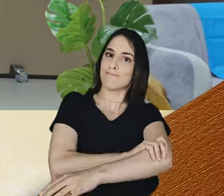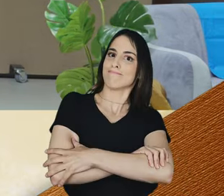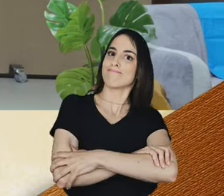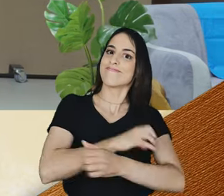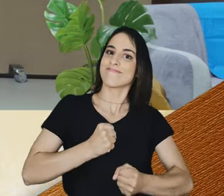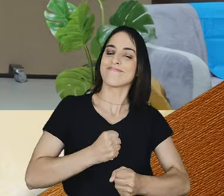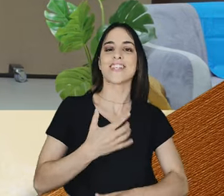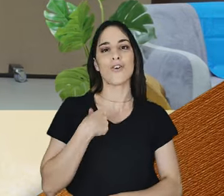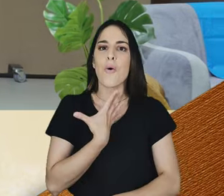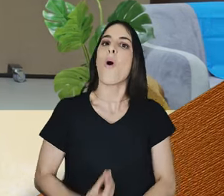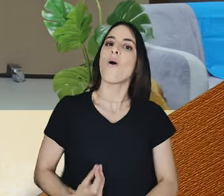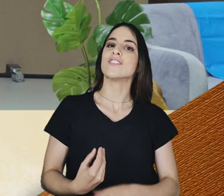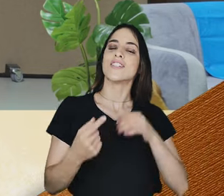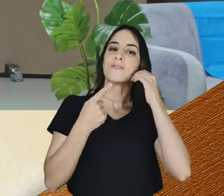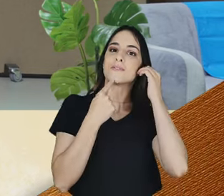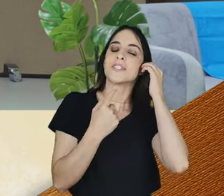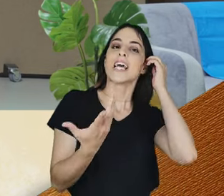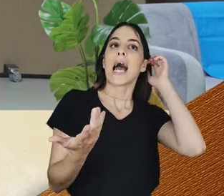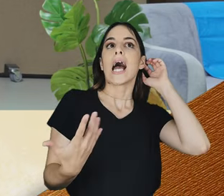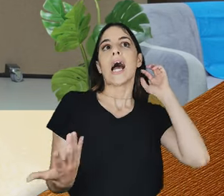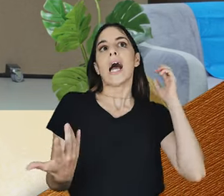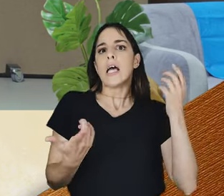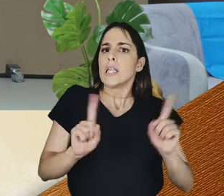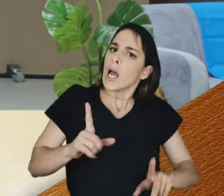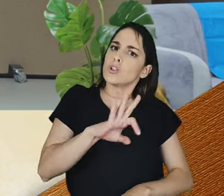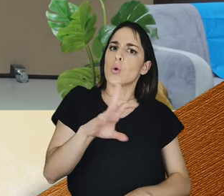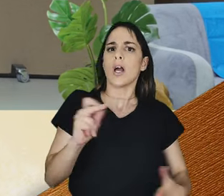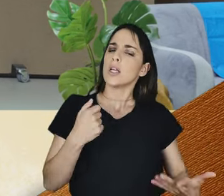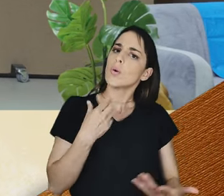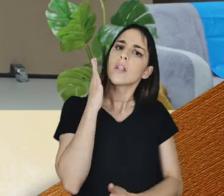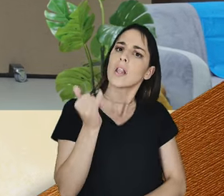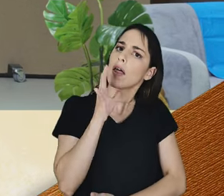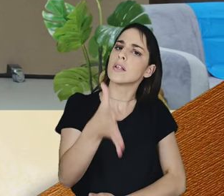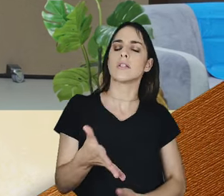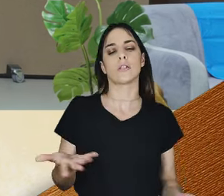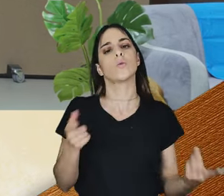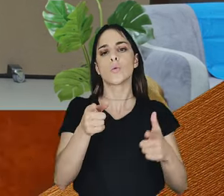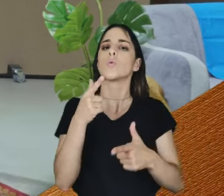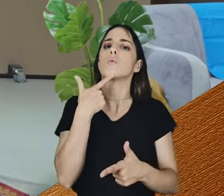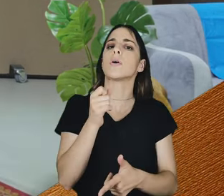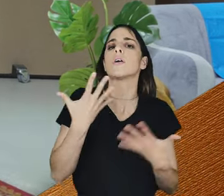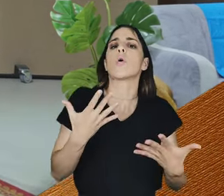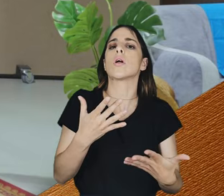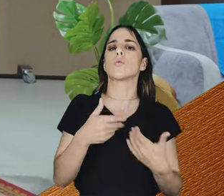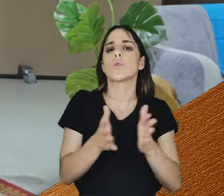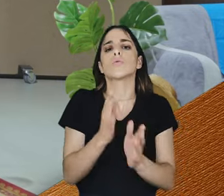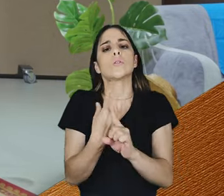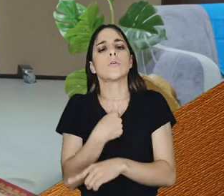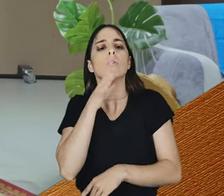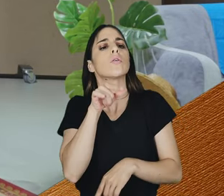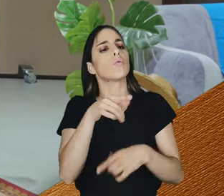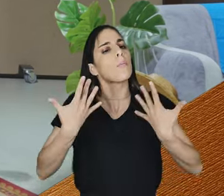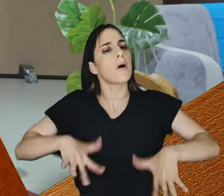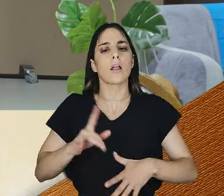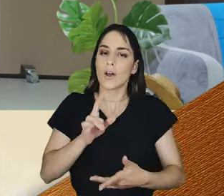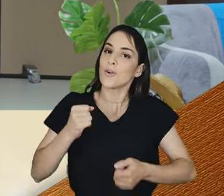pegar. Estás a perceber? Jana, o que eu estou a tentar dizer, não leves a mal também tudo o que eu digo, que uma corridinha também